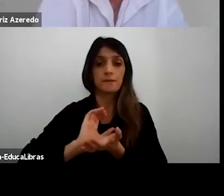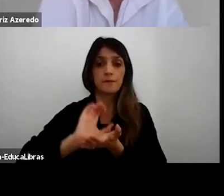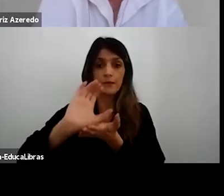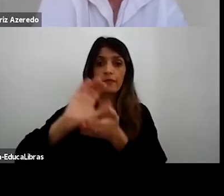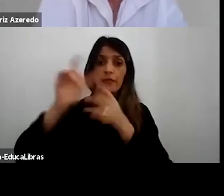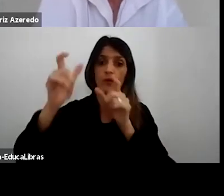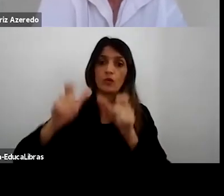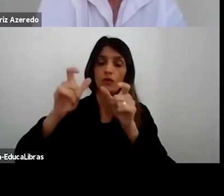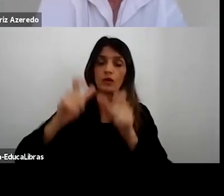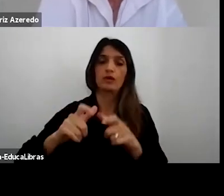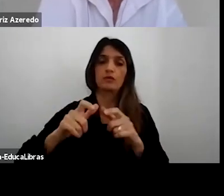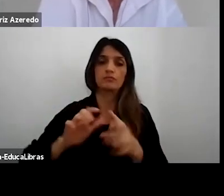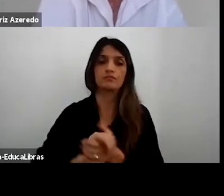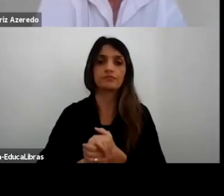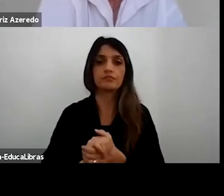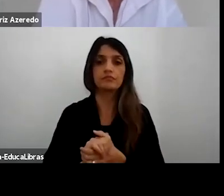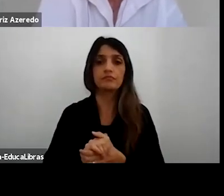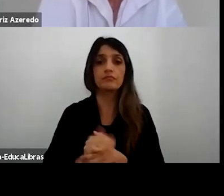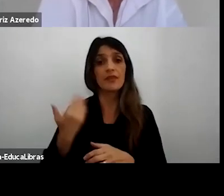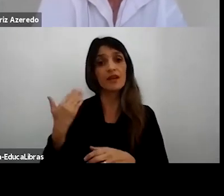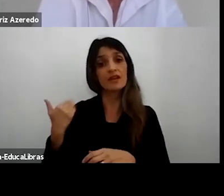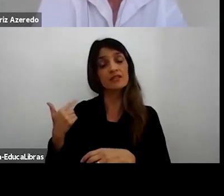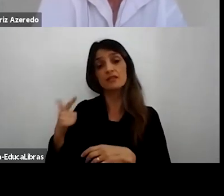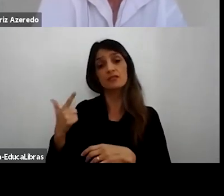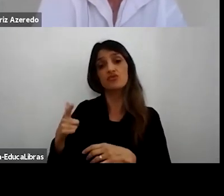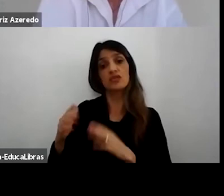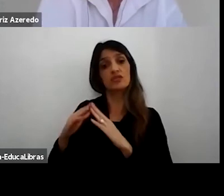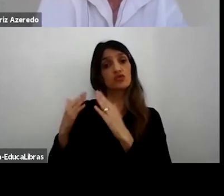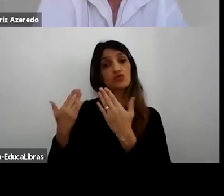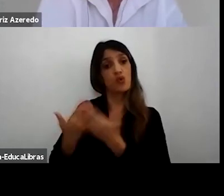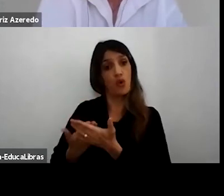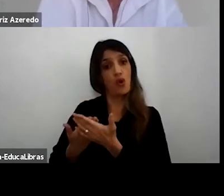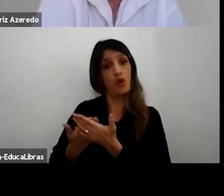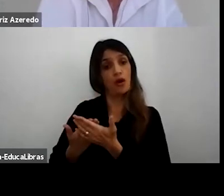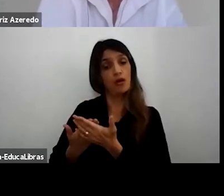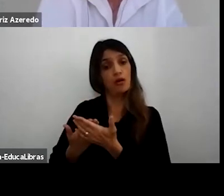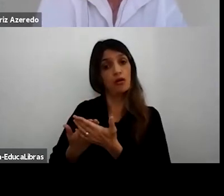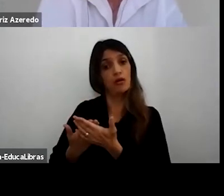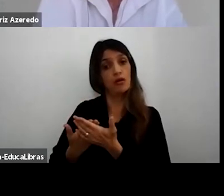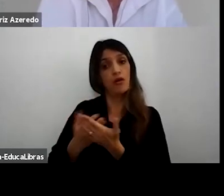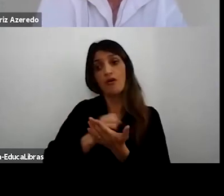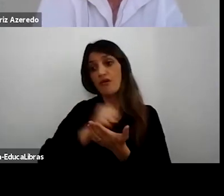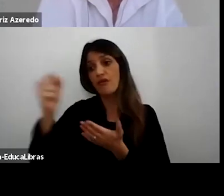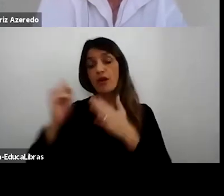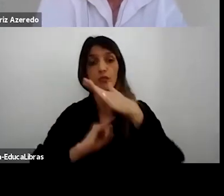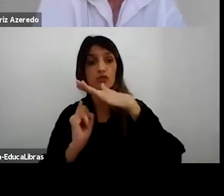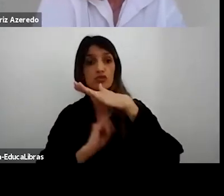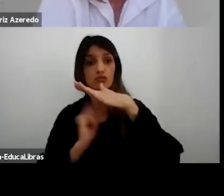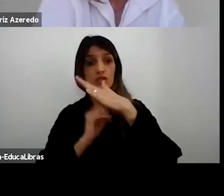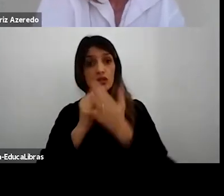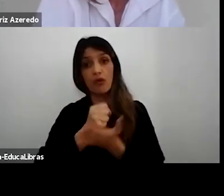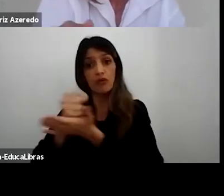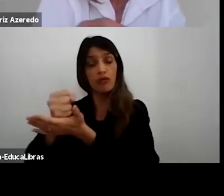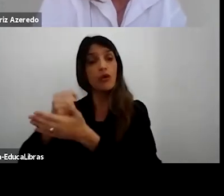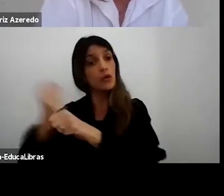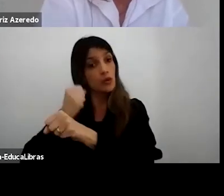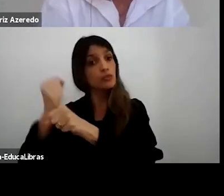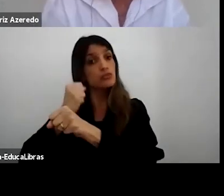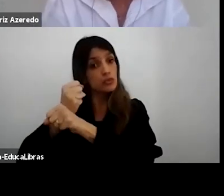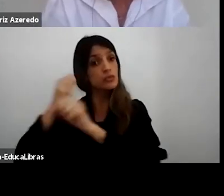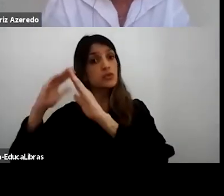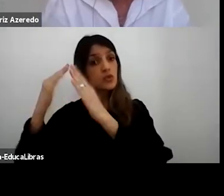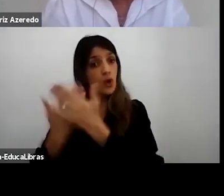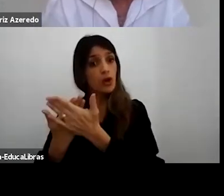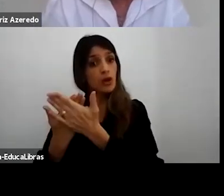gente não tinha nenhuma escola aqui, veio uma instituição e construiu uma escola. Falou, dá para construir escola lá sim. Então foi acontecendo as coisas, as ONGs aqui foram